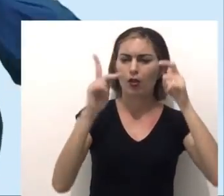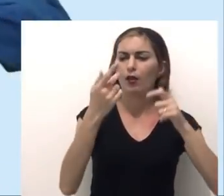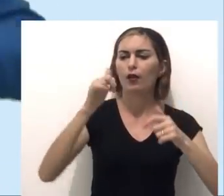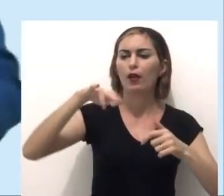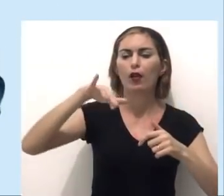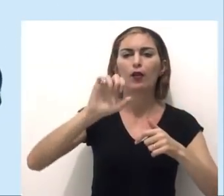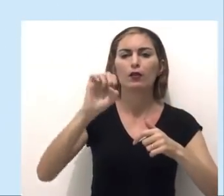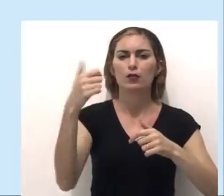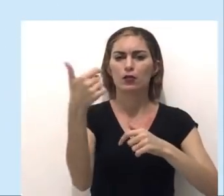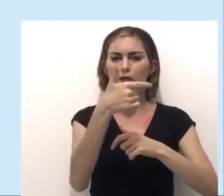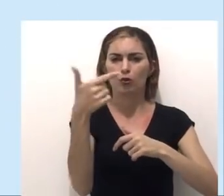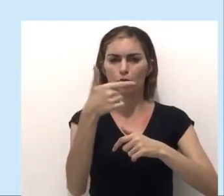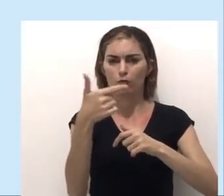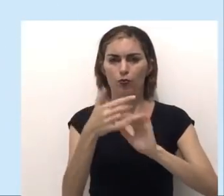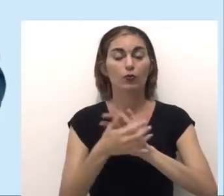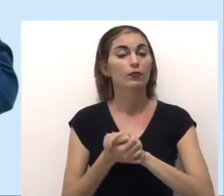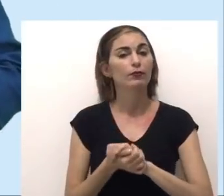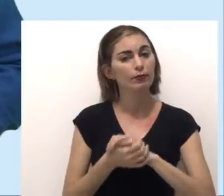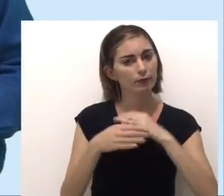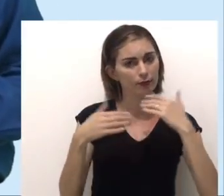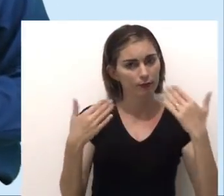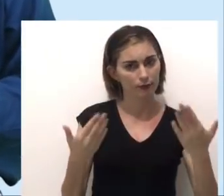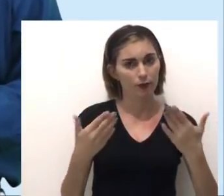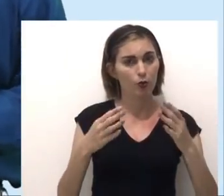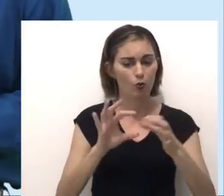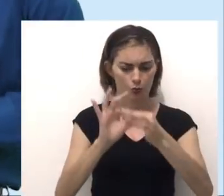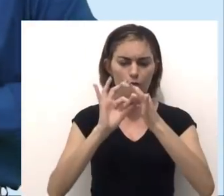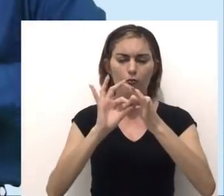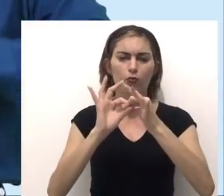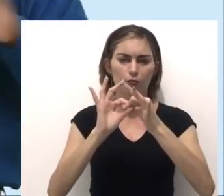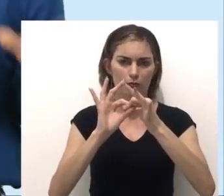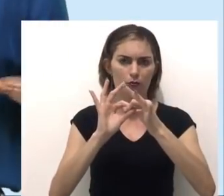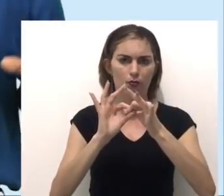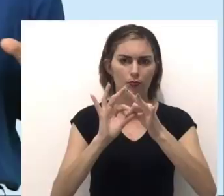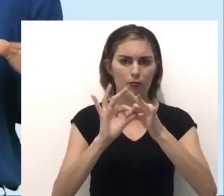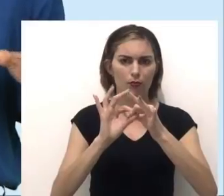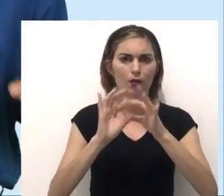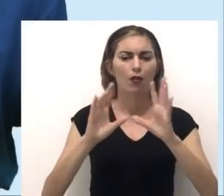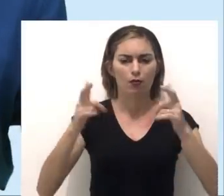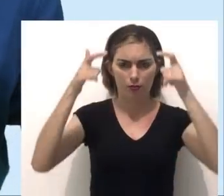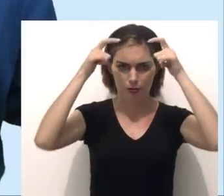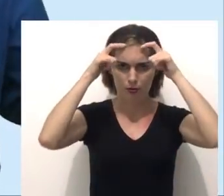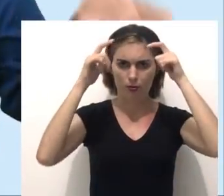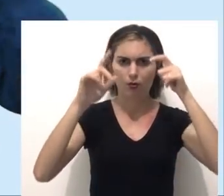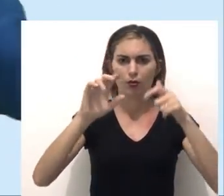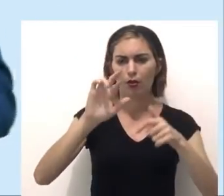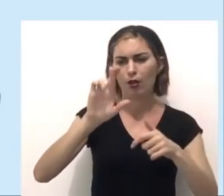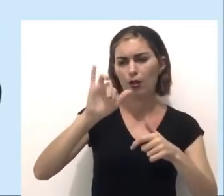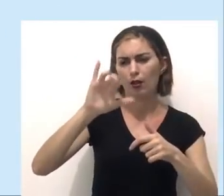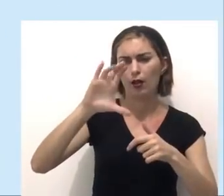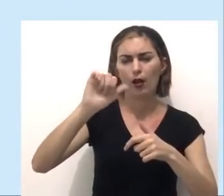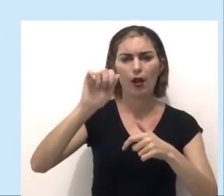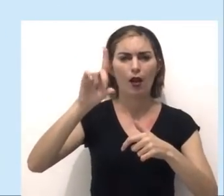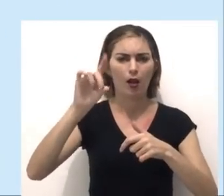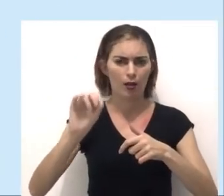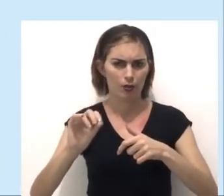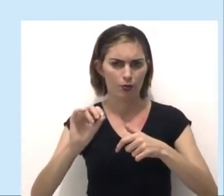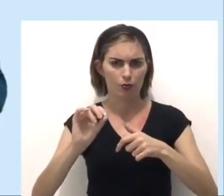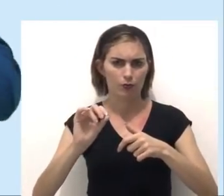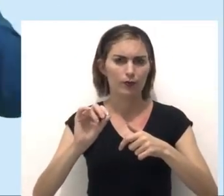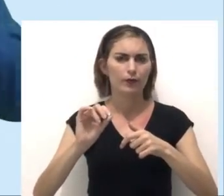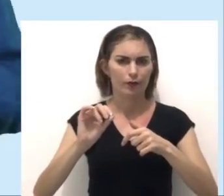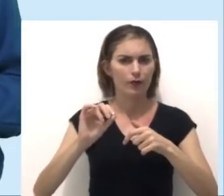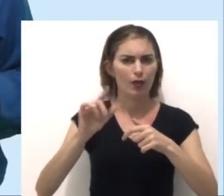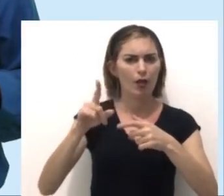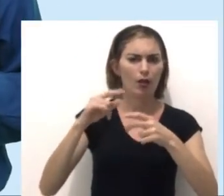sob o reinado de Henrique II. Não é isso? Então, unifica. Então, no reinado de Ricardo